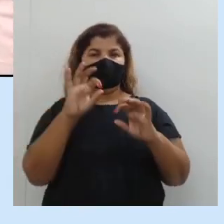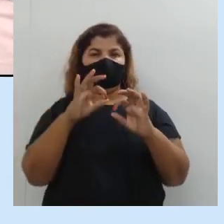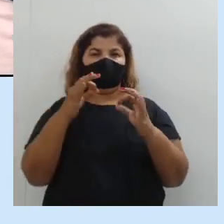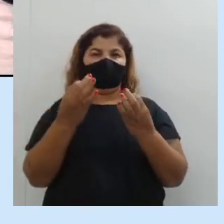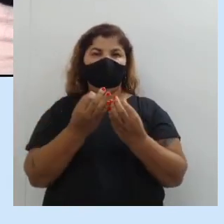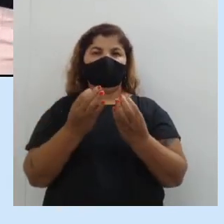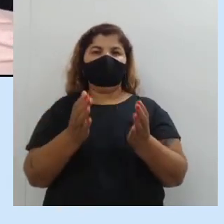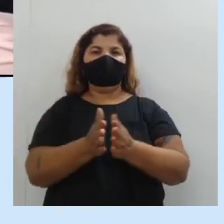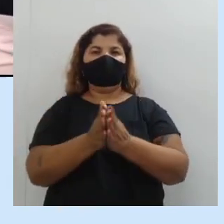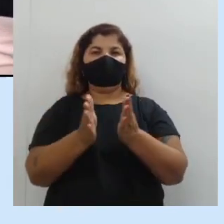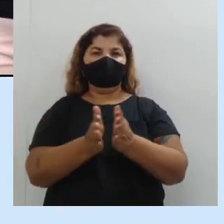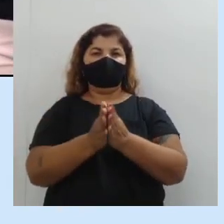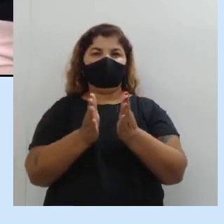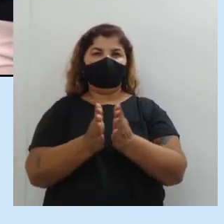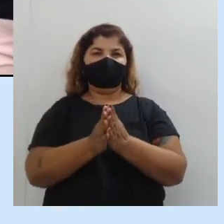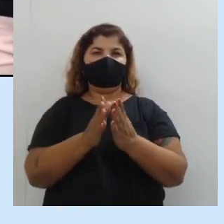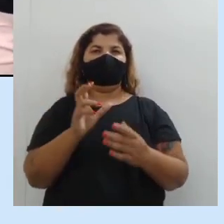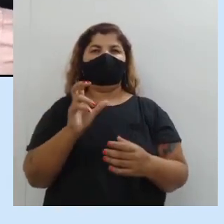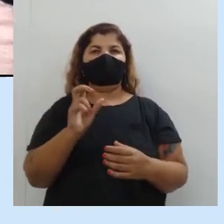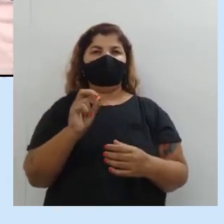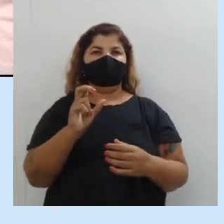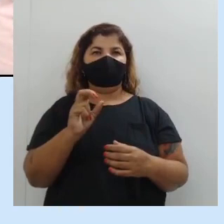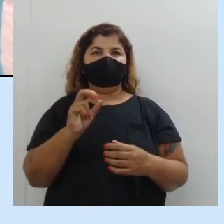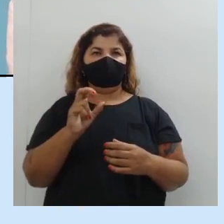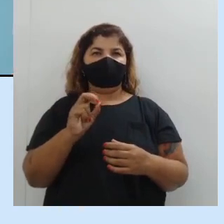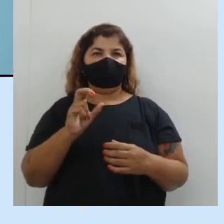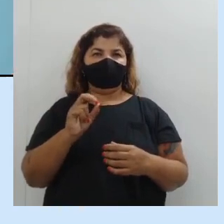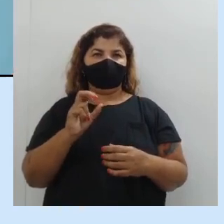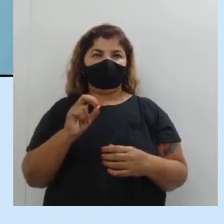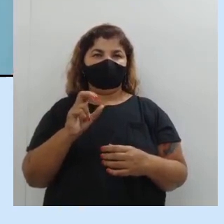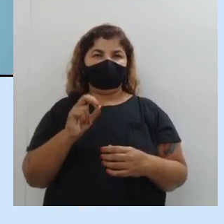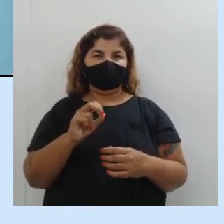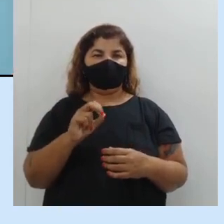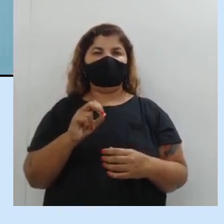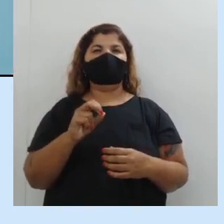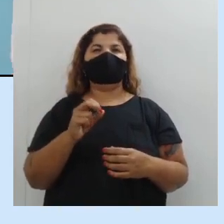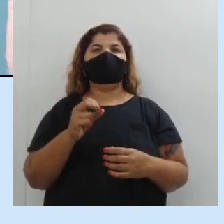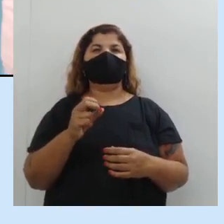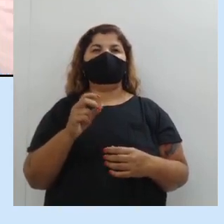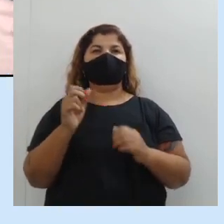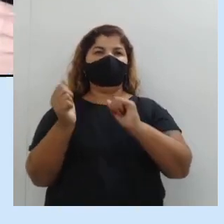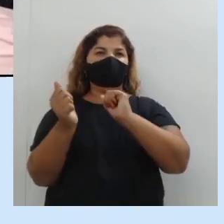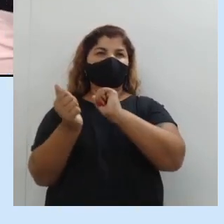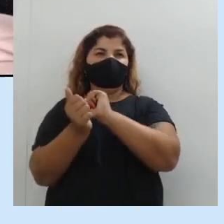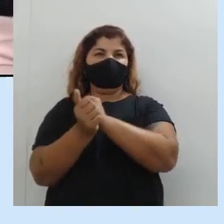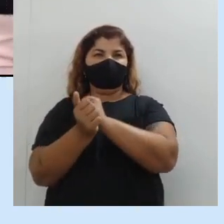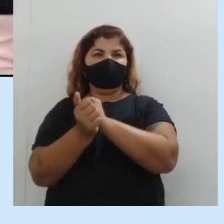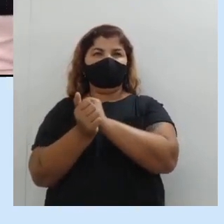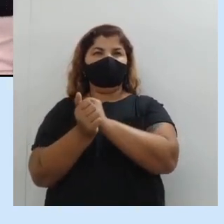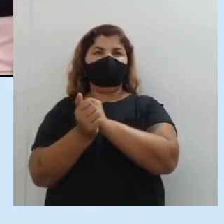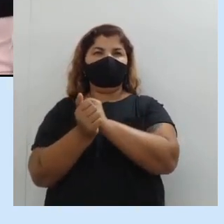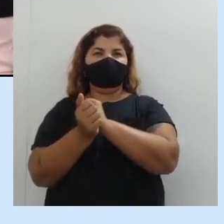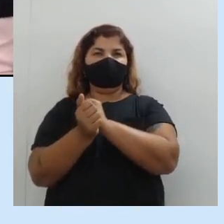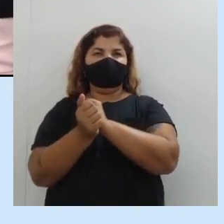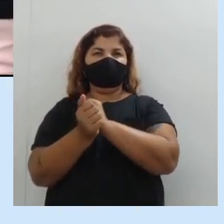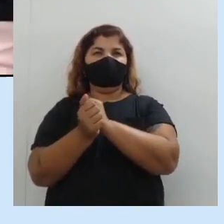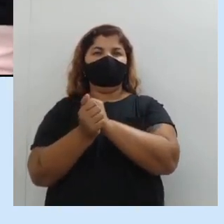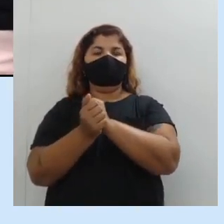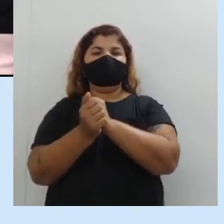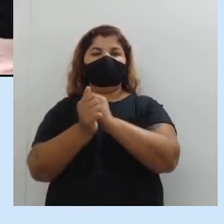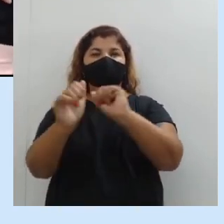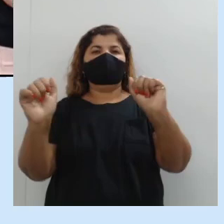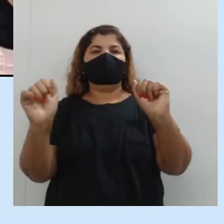avó materna, Geraldina Leocádia da Conceição, foi uma escrava alforriada. Sua mãe